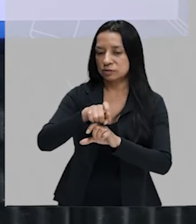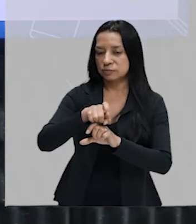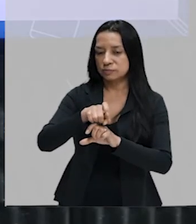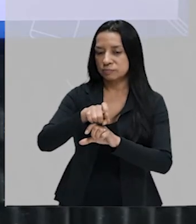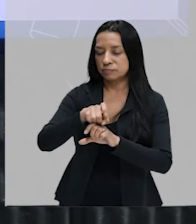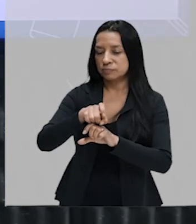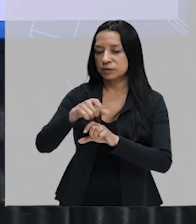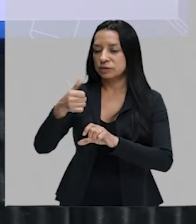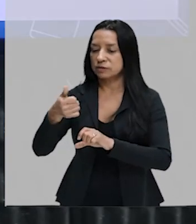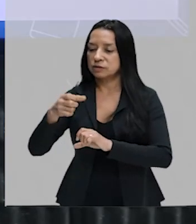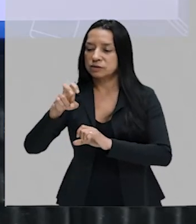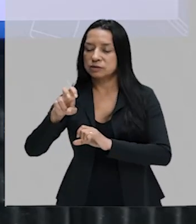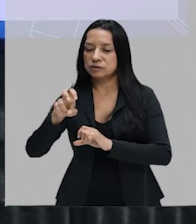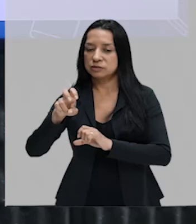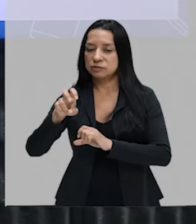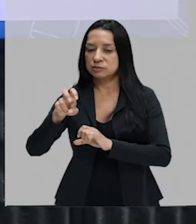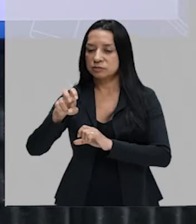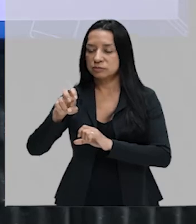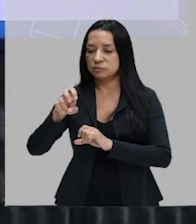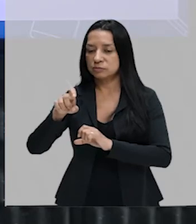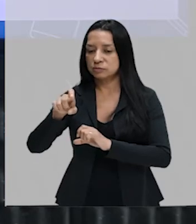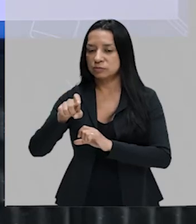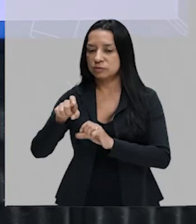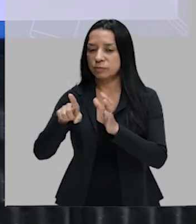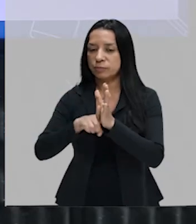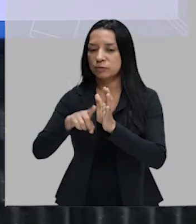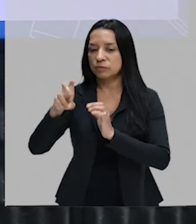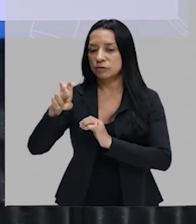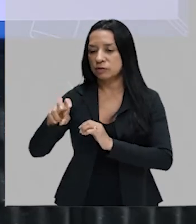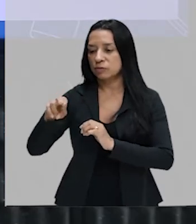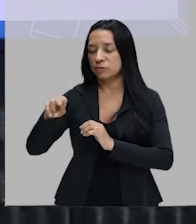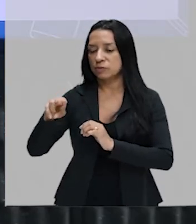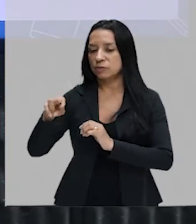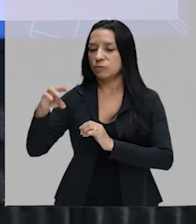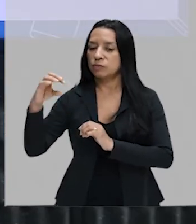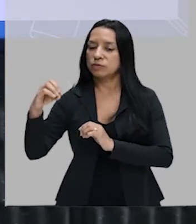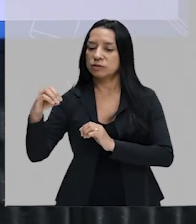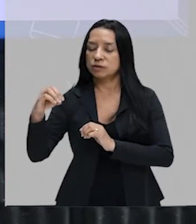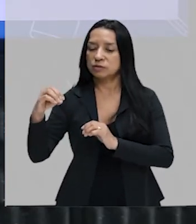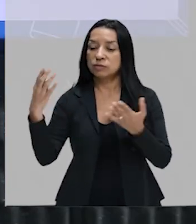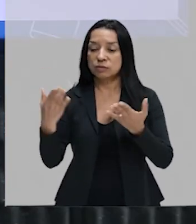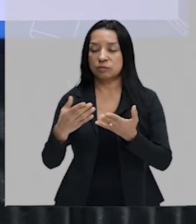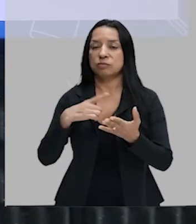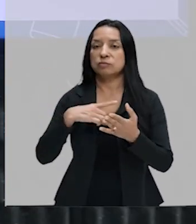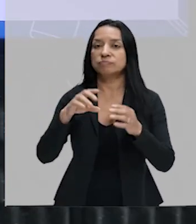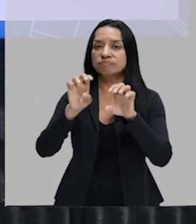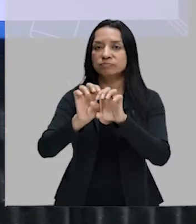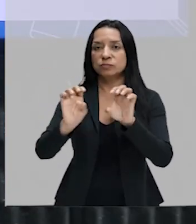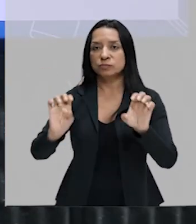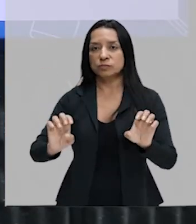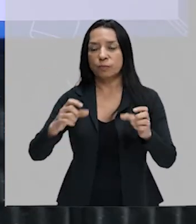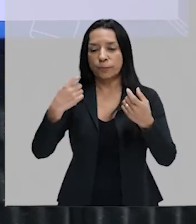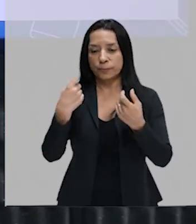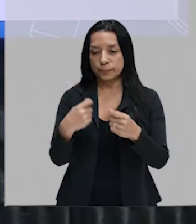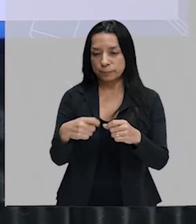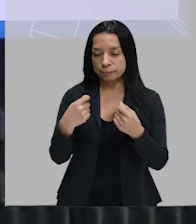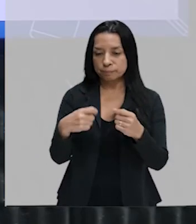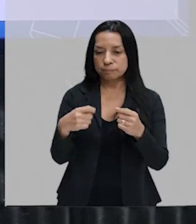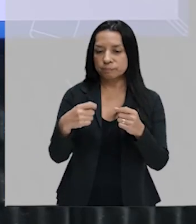menos 5 igual a zero. Veja que agora eu já tenho uma equaçãozinha, né, que eu vou